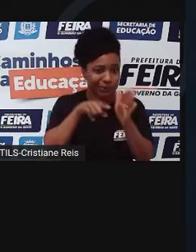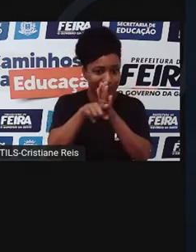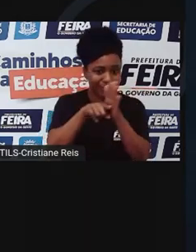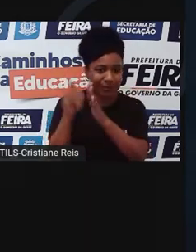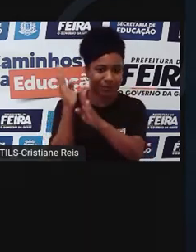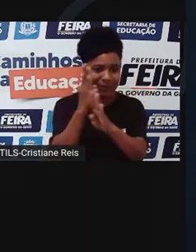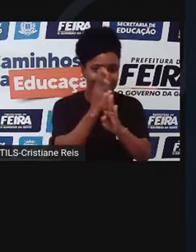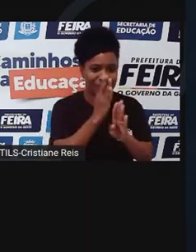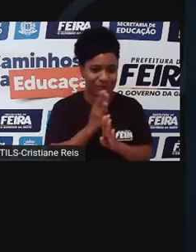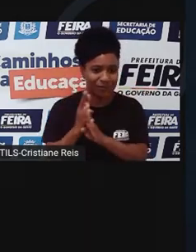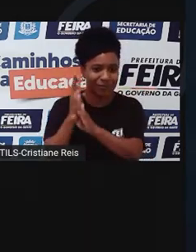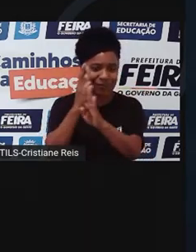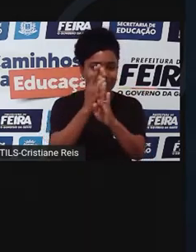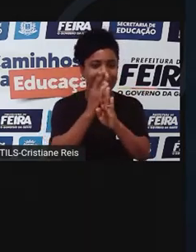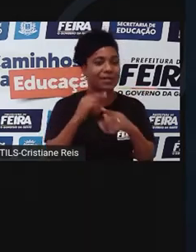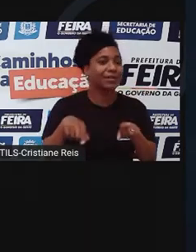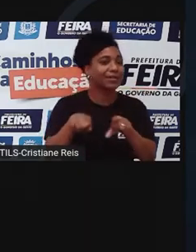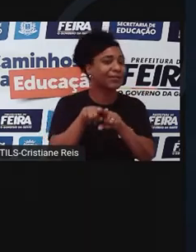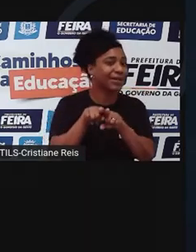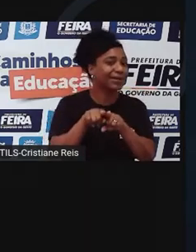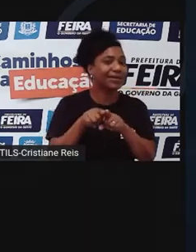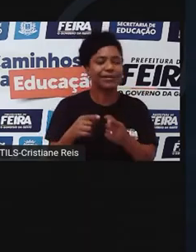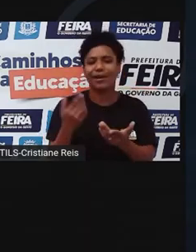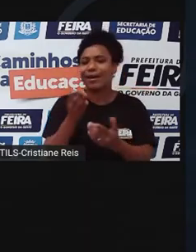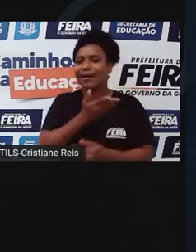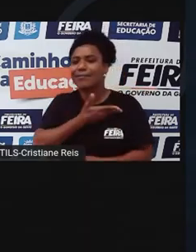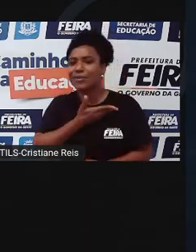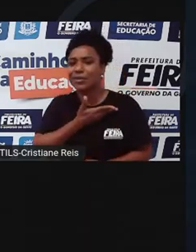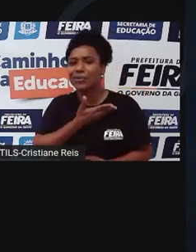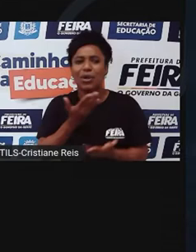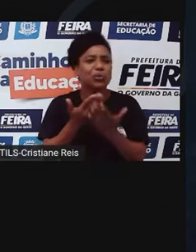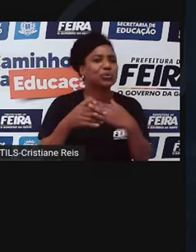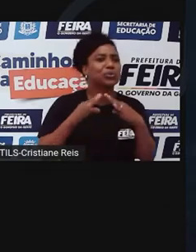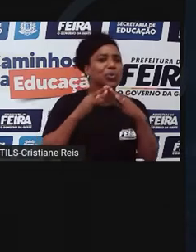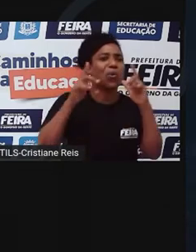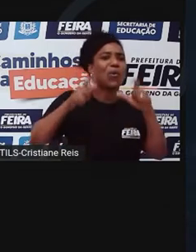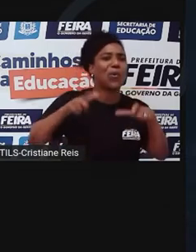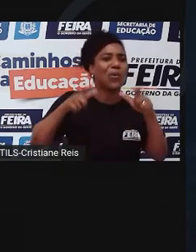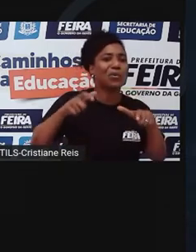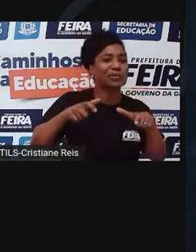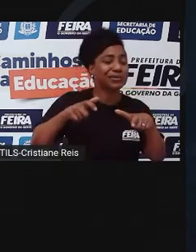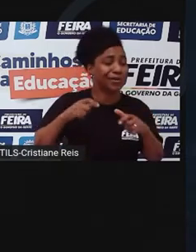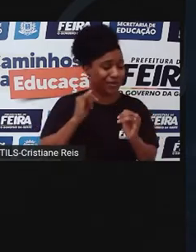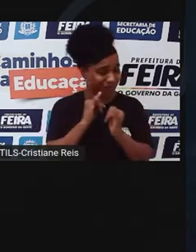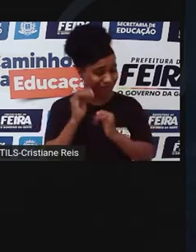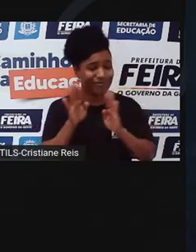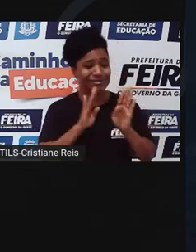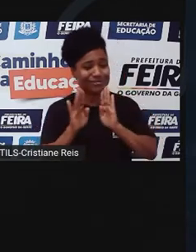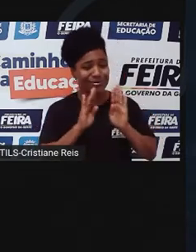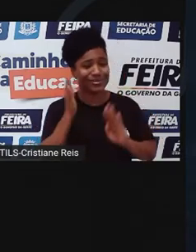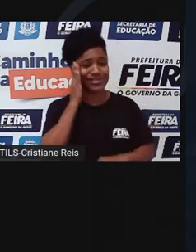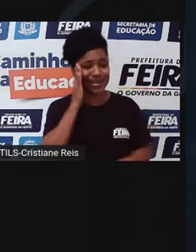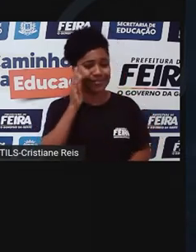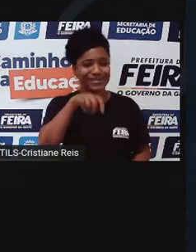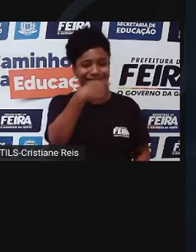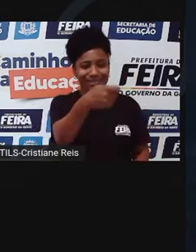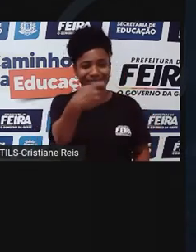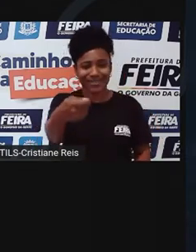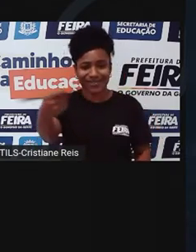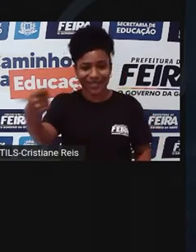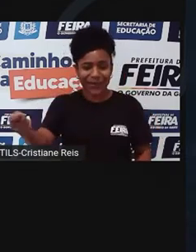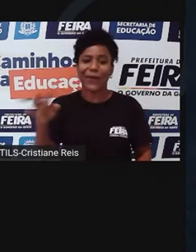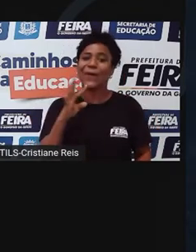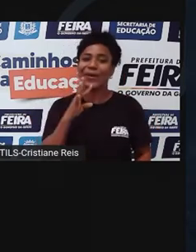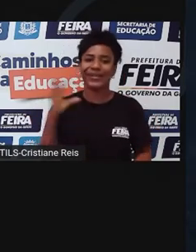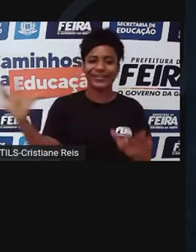seus amigos e onde você estudou, o Facebook pode sugerir quem foram seus colegas no colégio. Através de quem aparece nas mesmas fotos que você